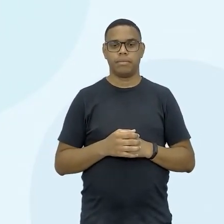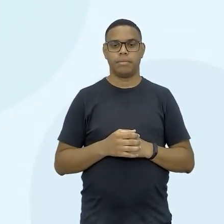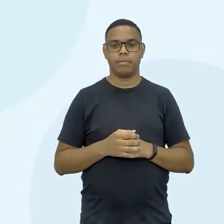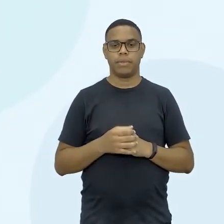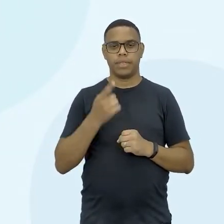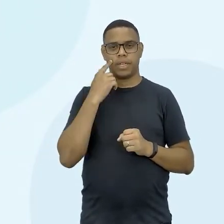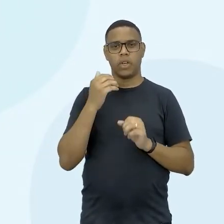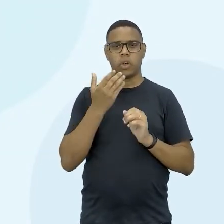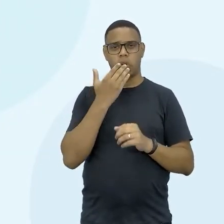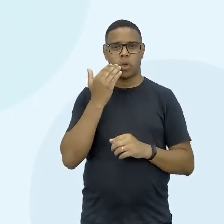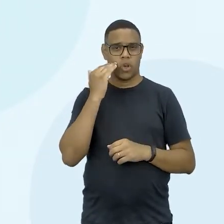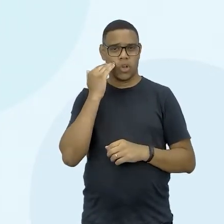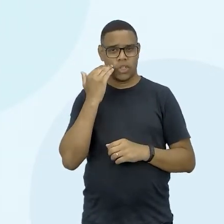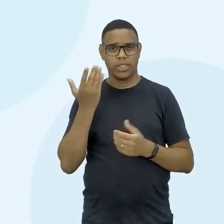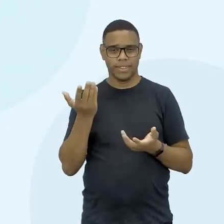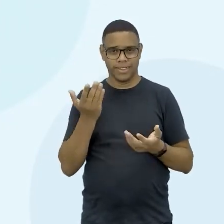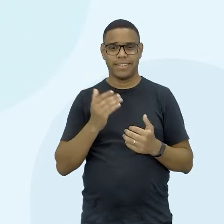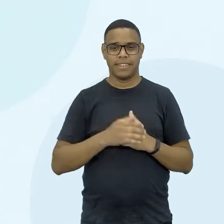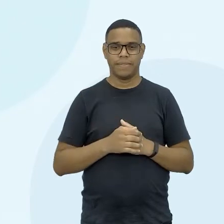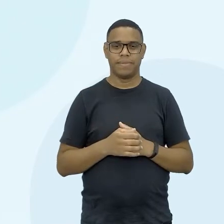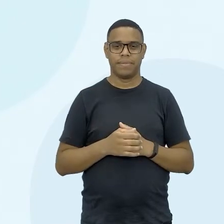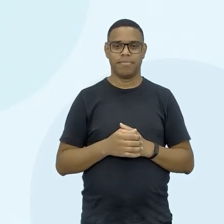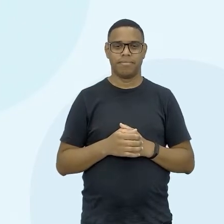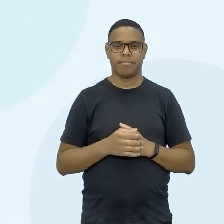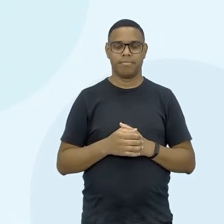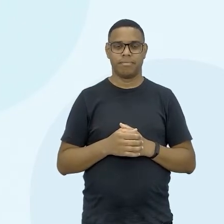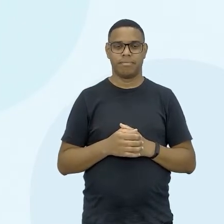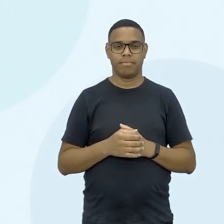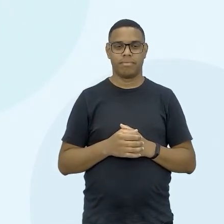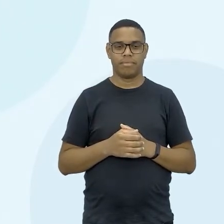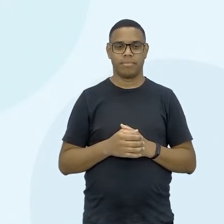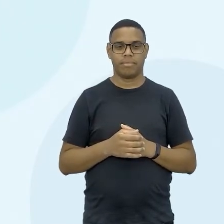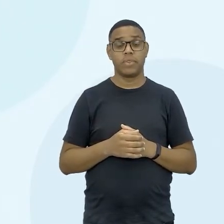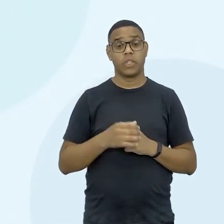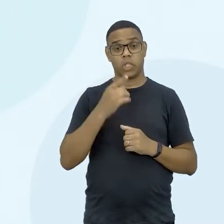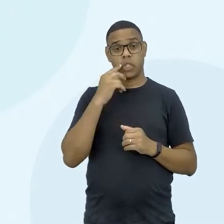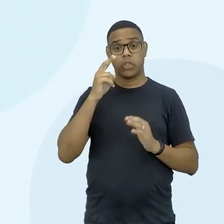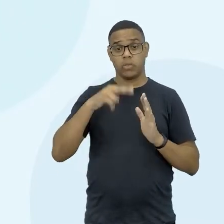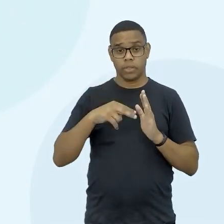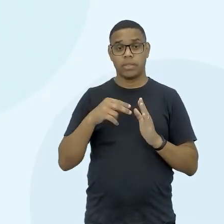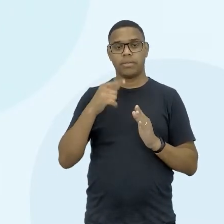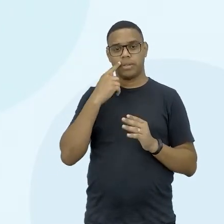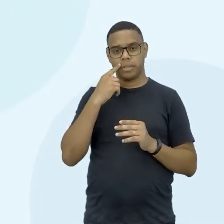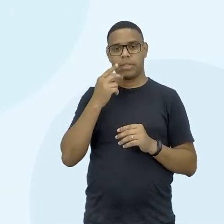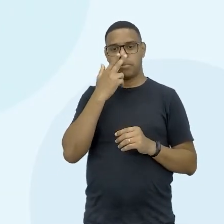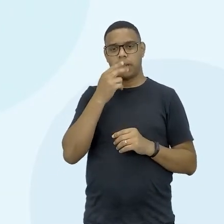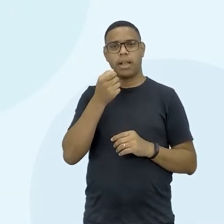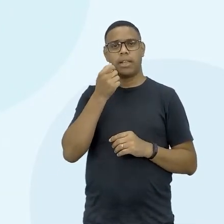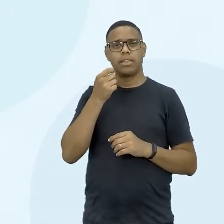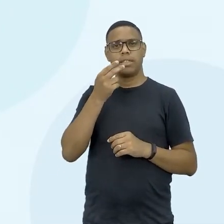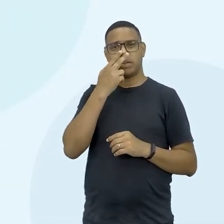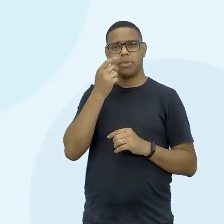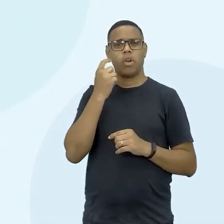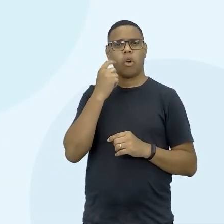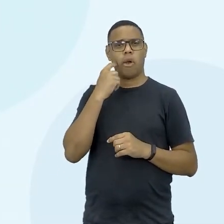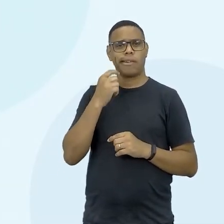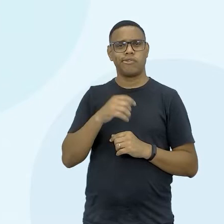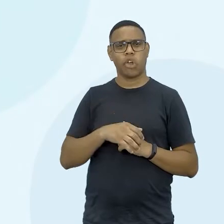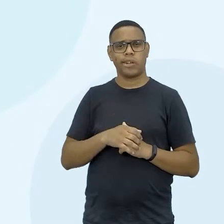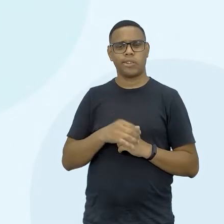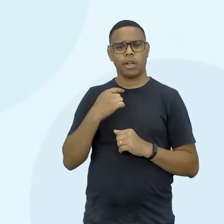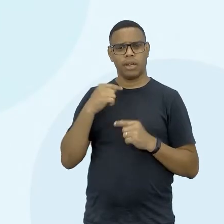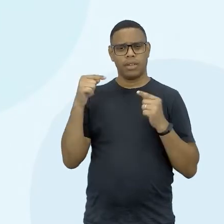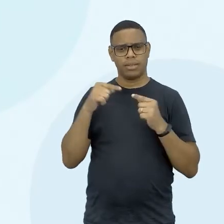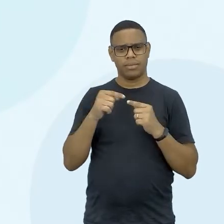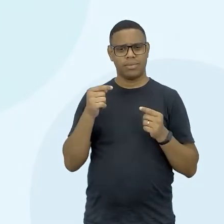coisa rosa. De coisa rosa. Quando eu olhei essa imagem, eu falei, ai, propaganda de chiclete. Eu não sei por quê, gente. Mas